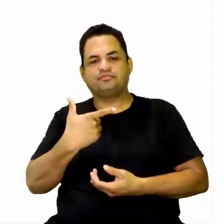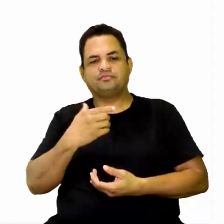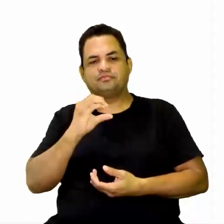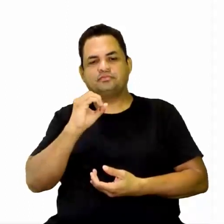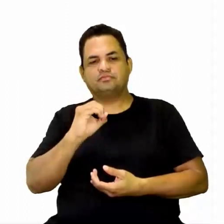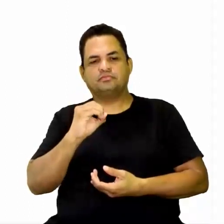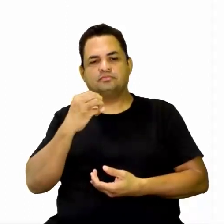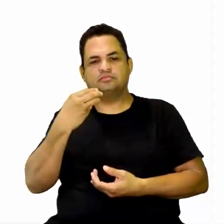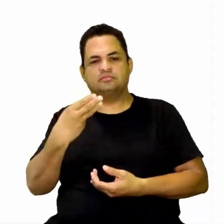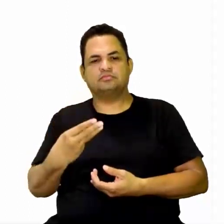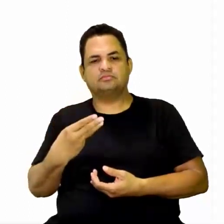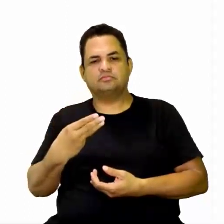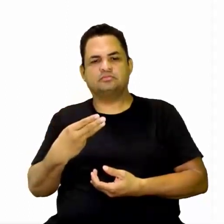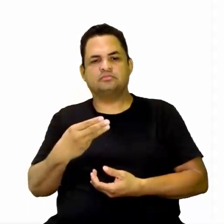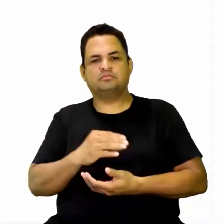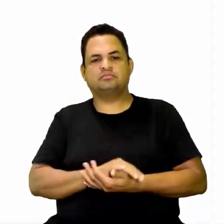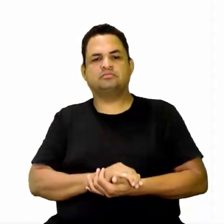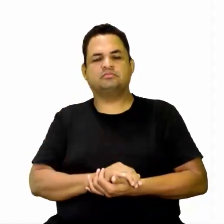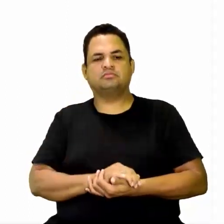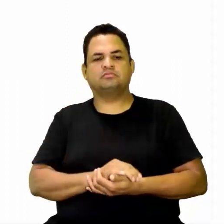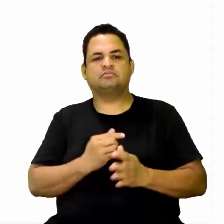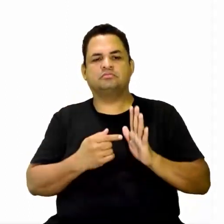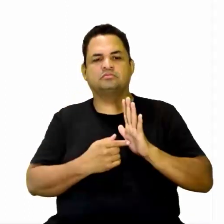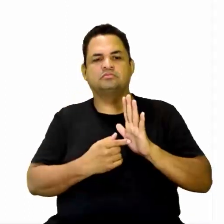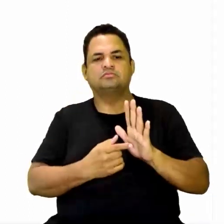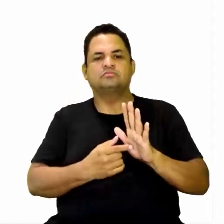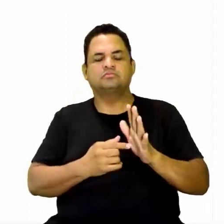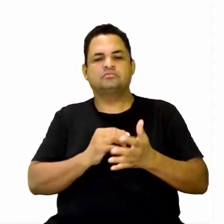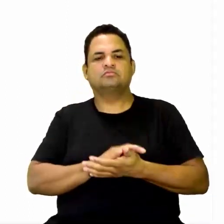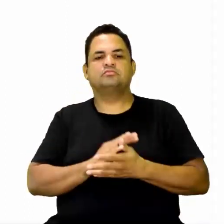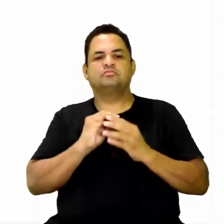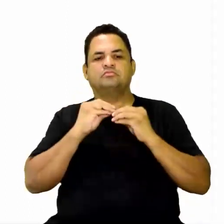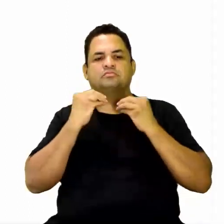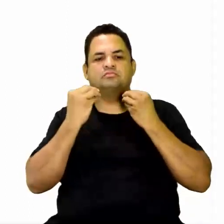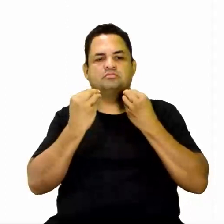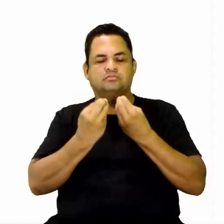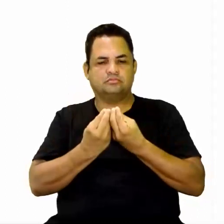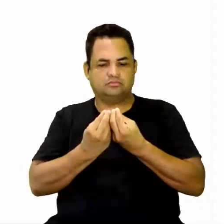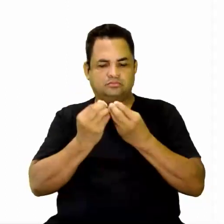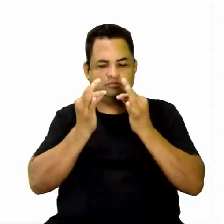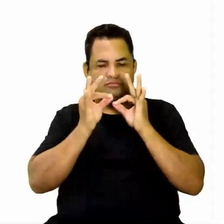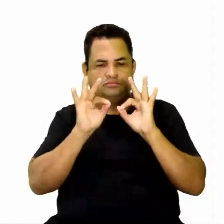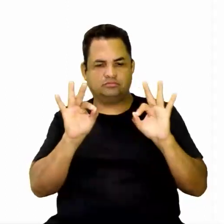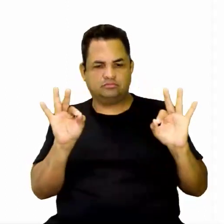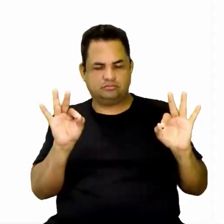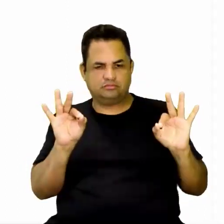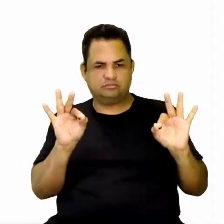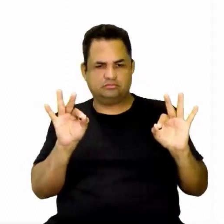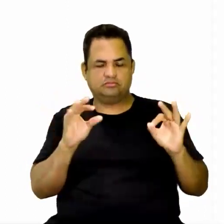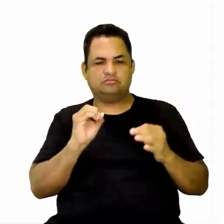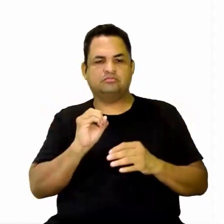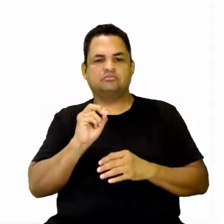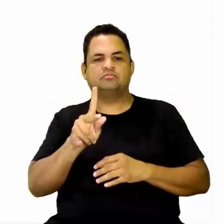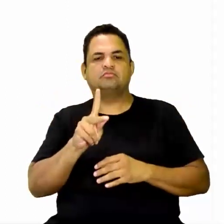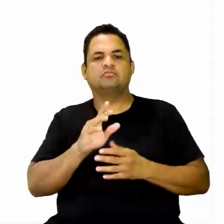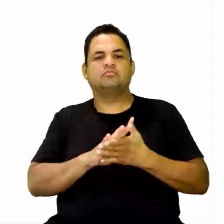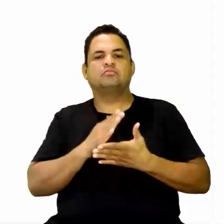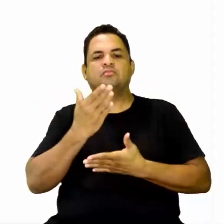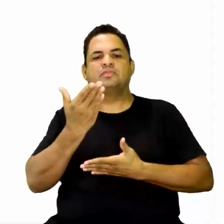O2 e O3 representam as substâncias simples, ok?